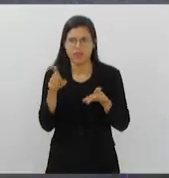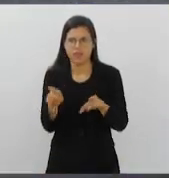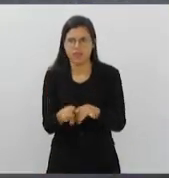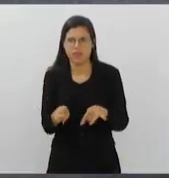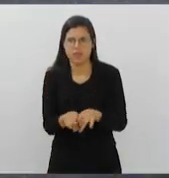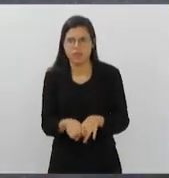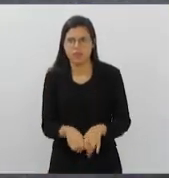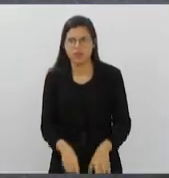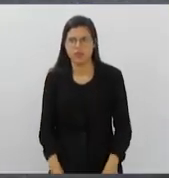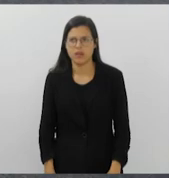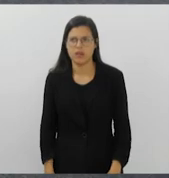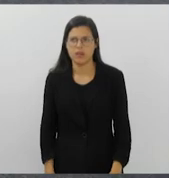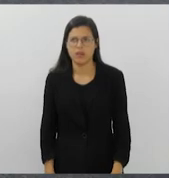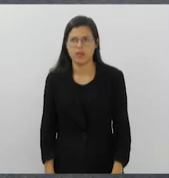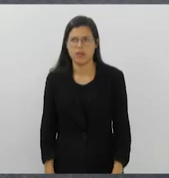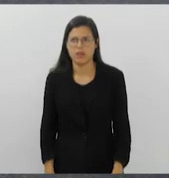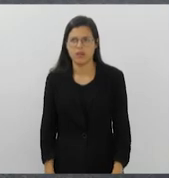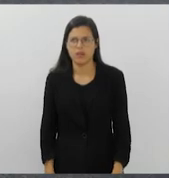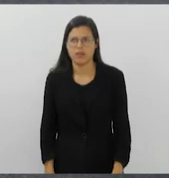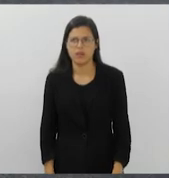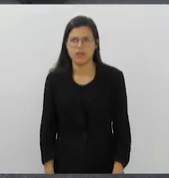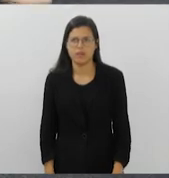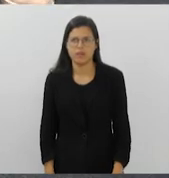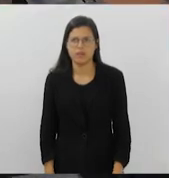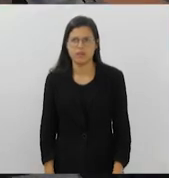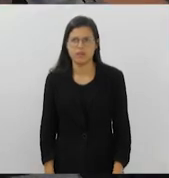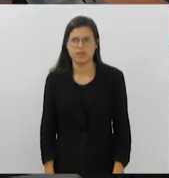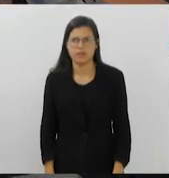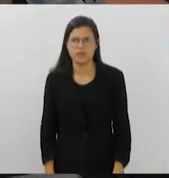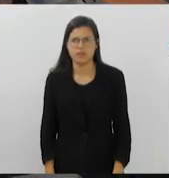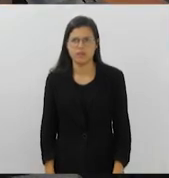Ô, Flávio, primeiro as mulheres pretas.